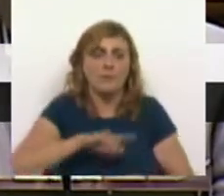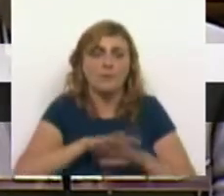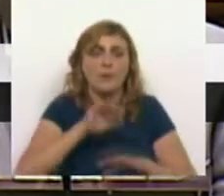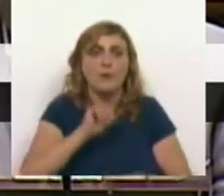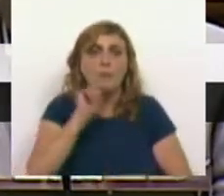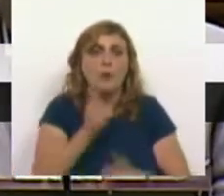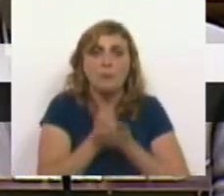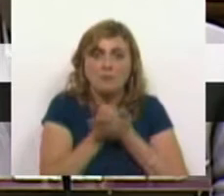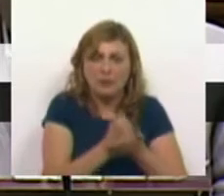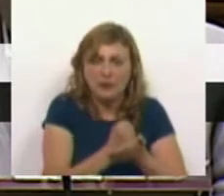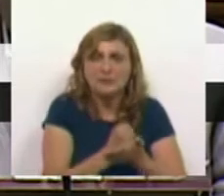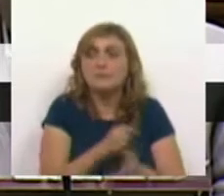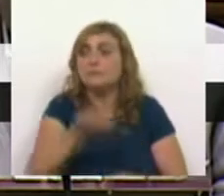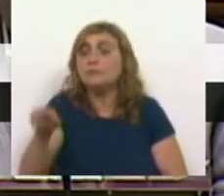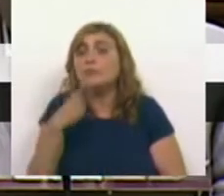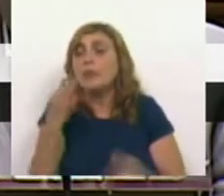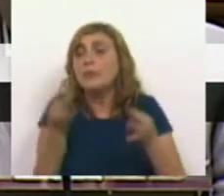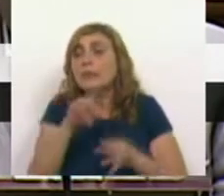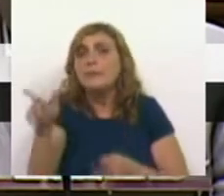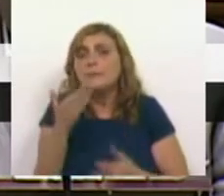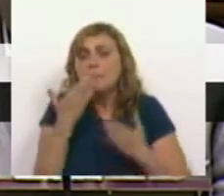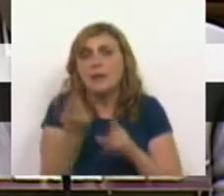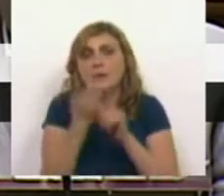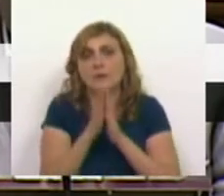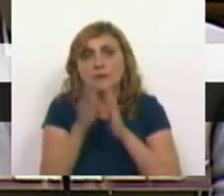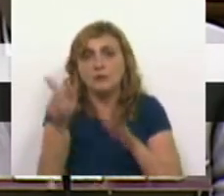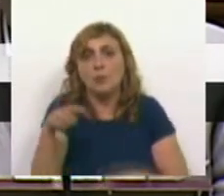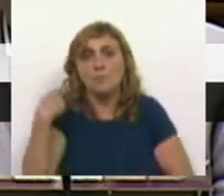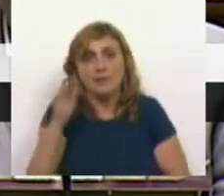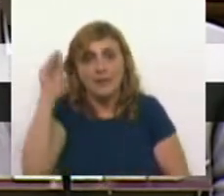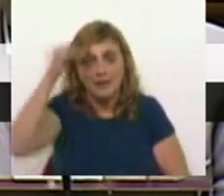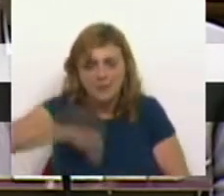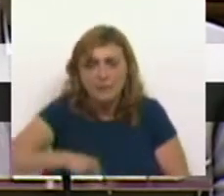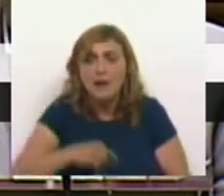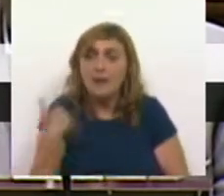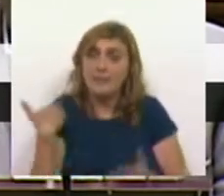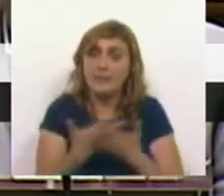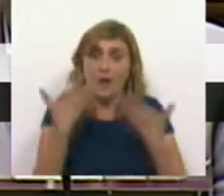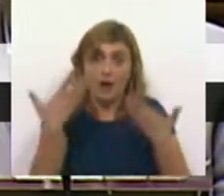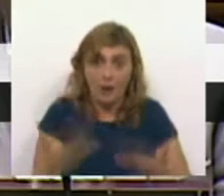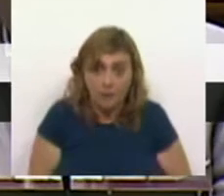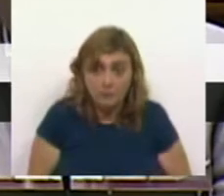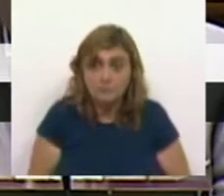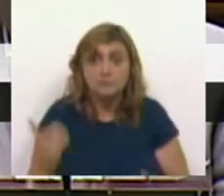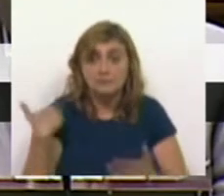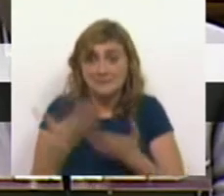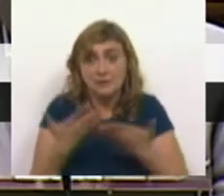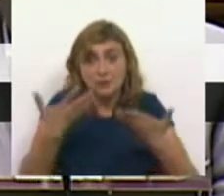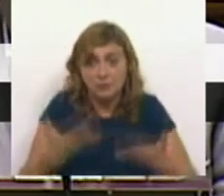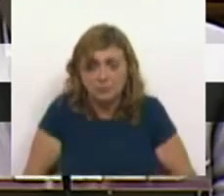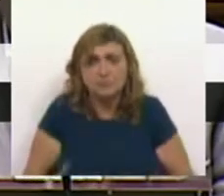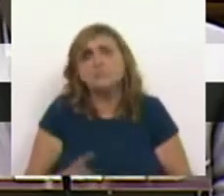morte assistida para que tanto tem apelado o Sr. Presidente da República e que foi até hoje, até este